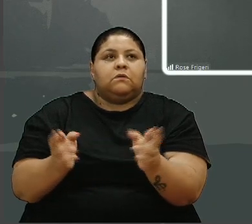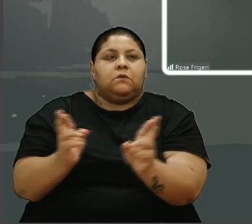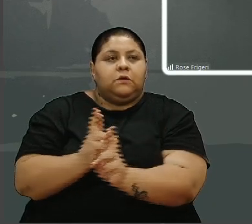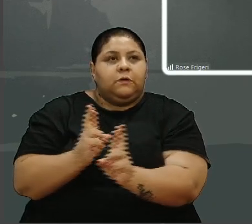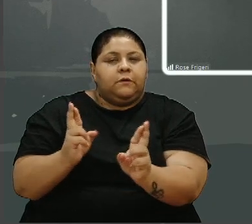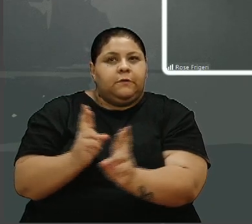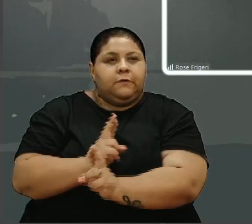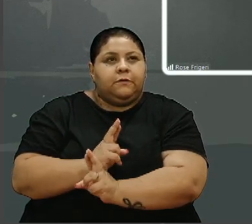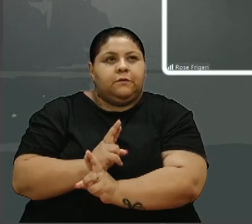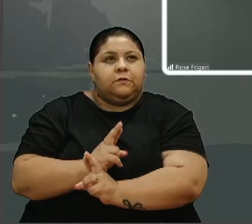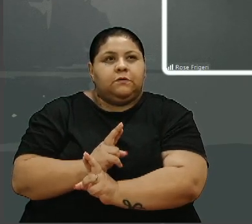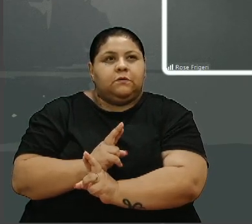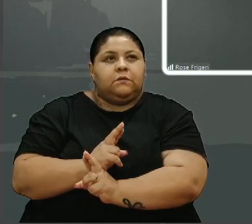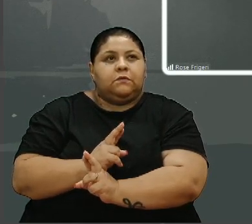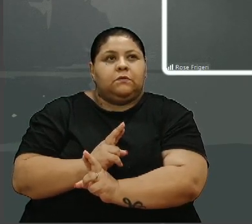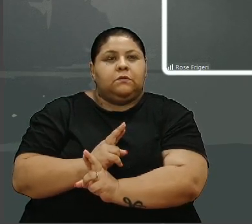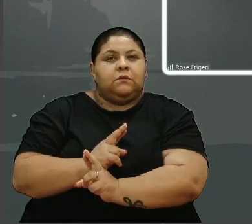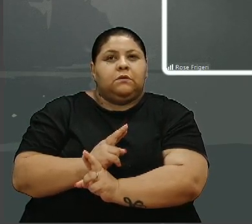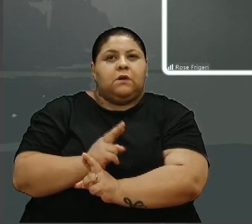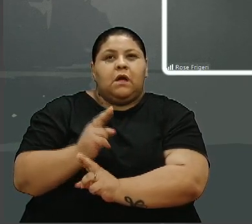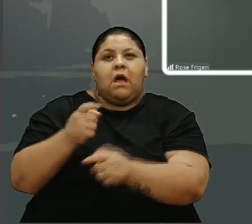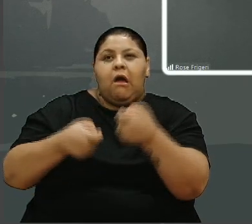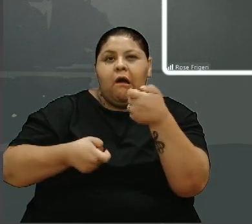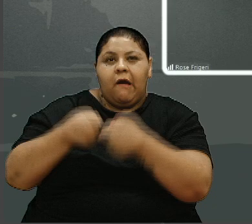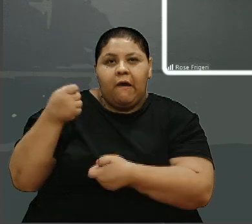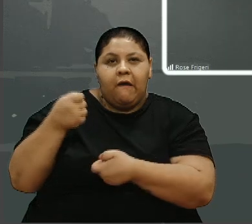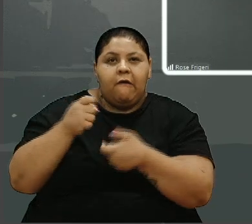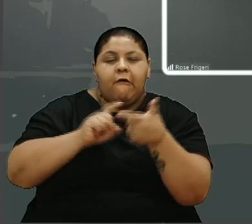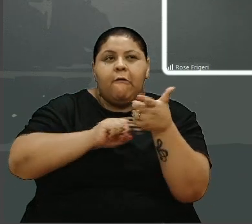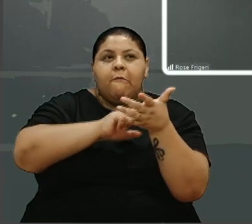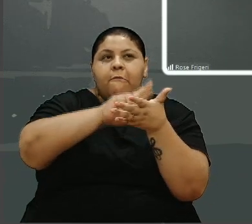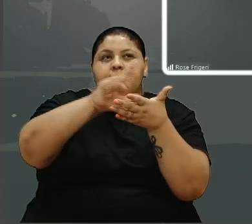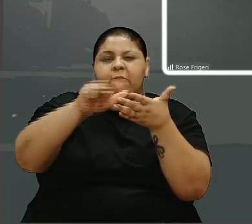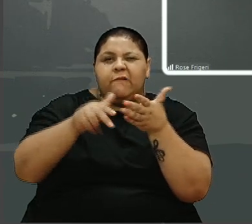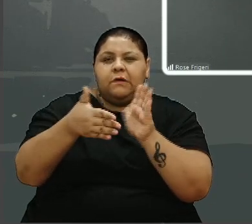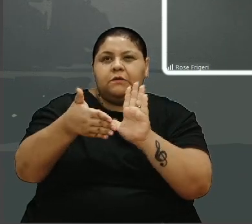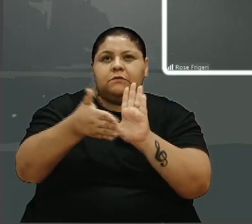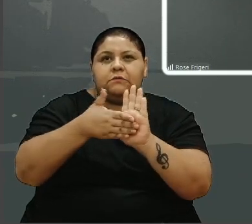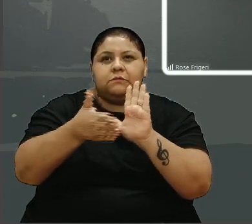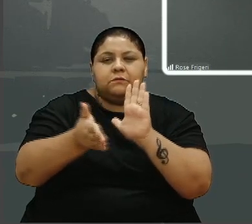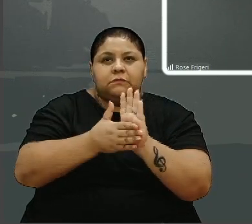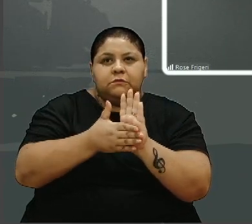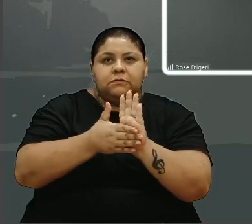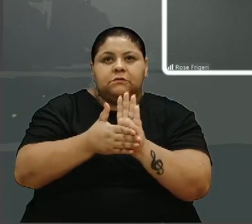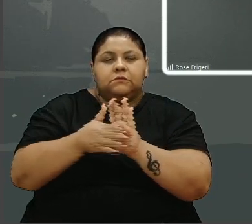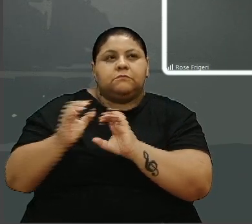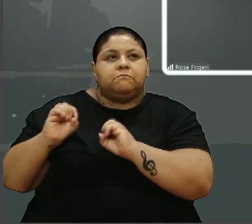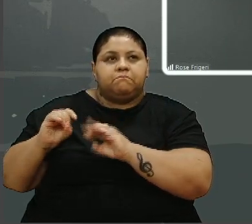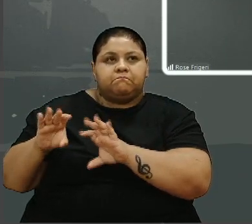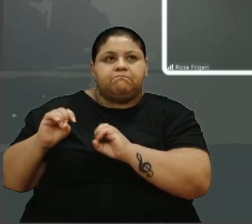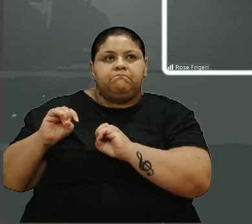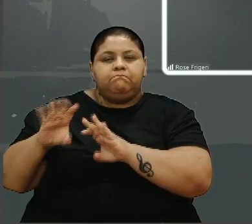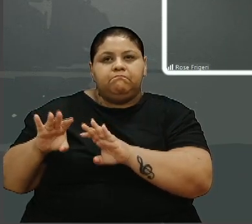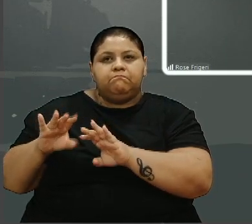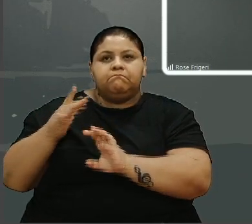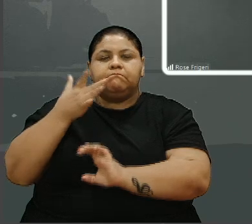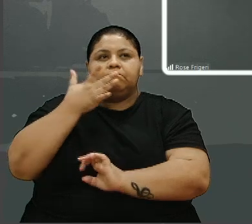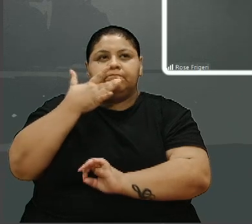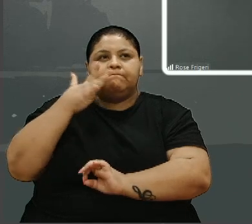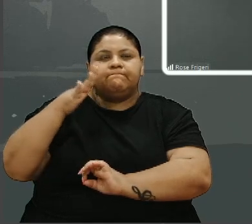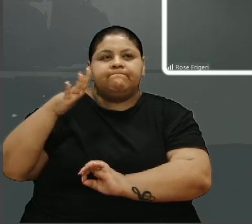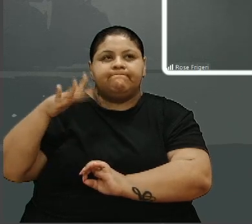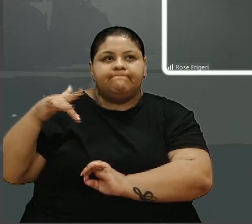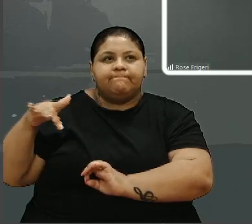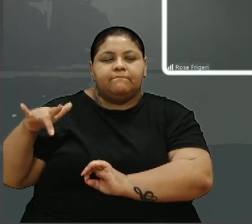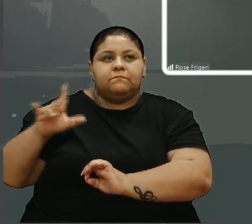relação aos abusos, uma série de propostas educacionais para as crianças